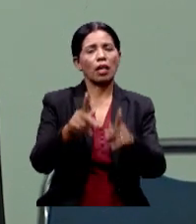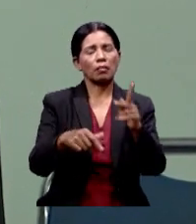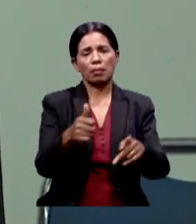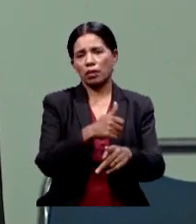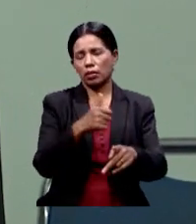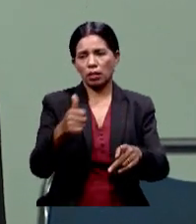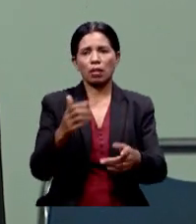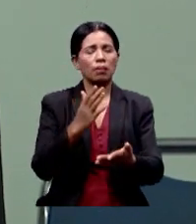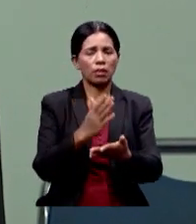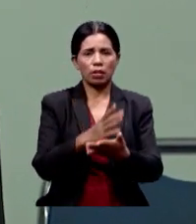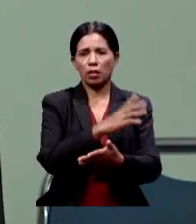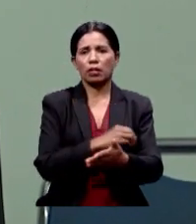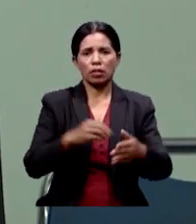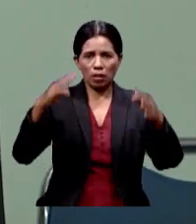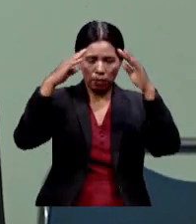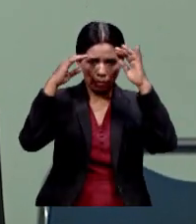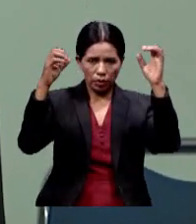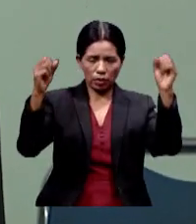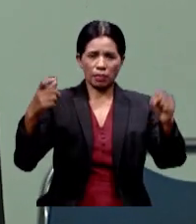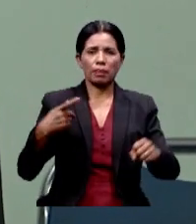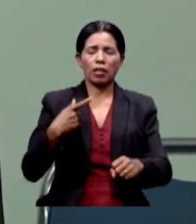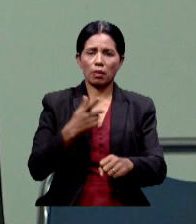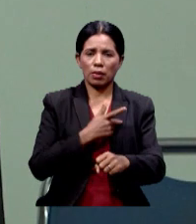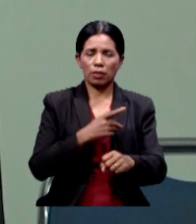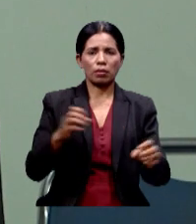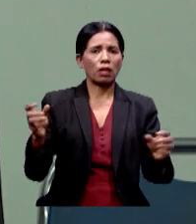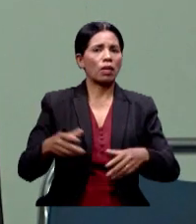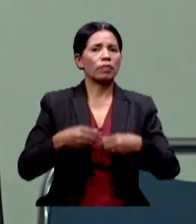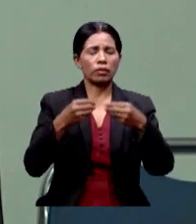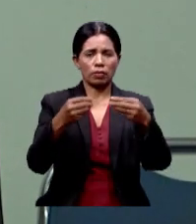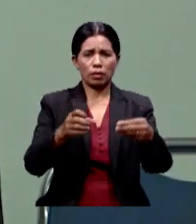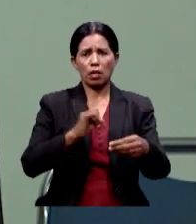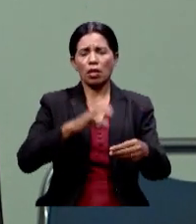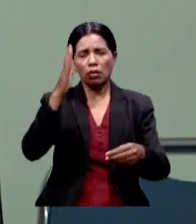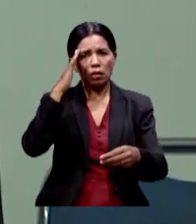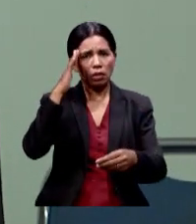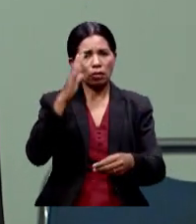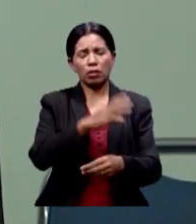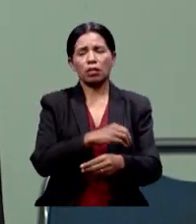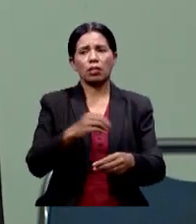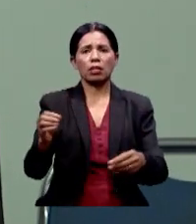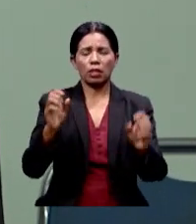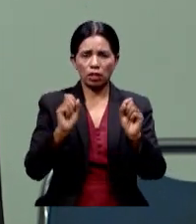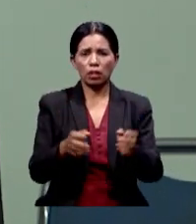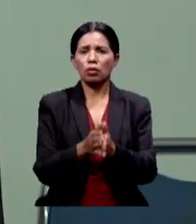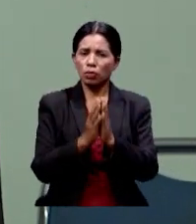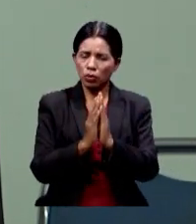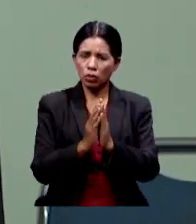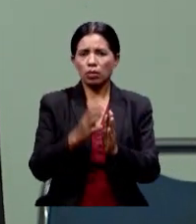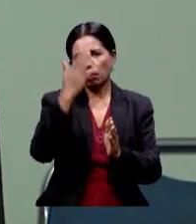para que e pessoas nem se por exemplo parlamento lá focar. Ah, o parlamento lá fora nem tem justifica tão